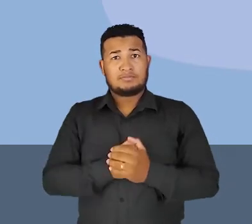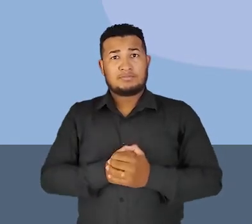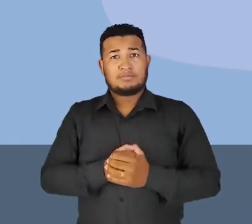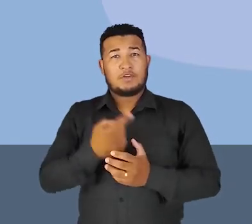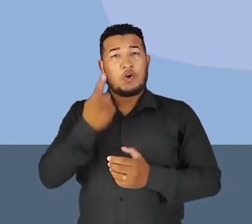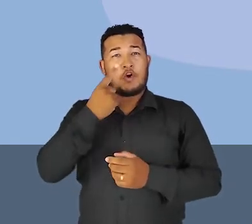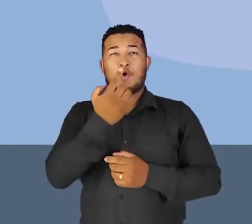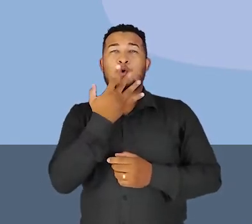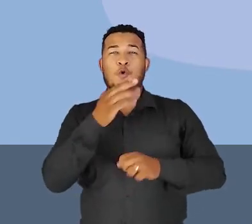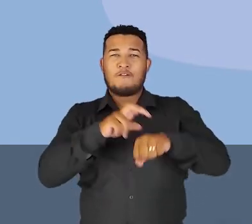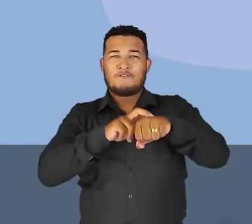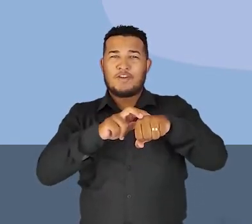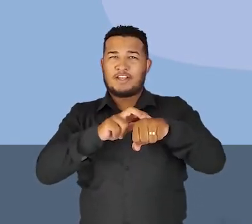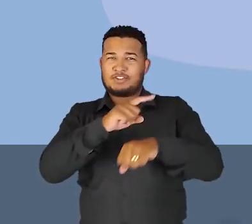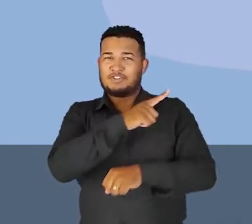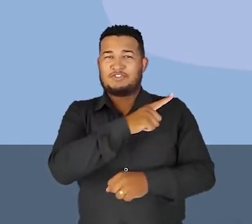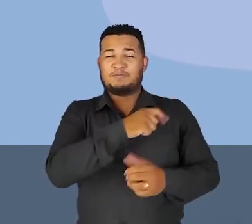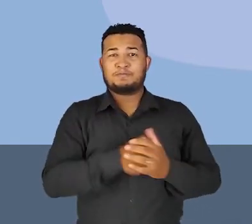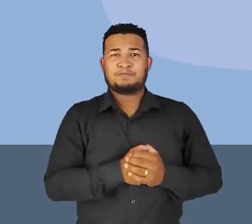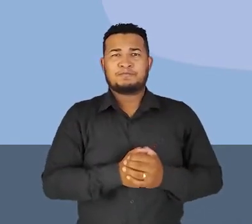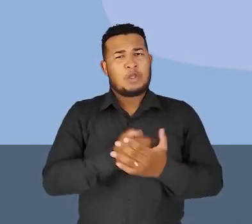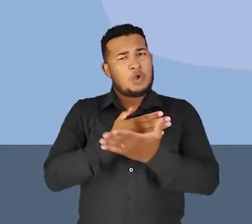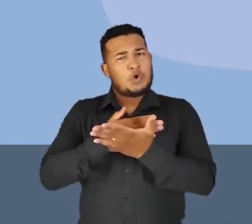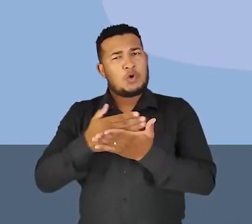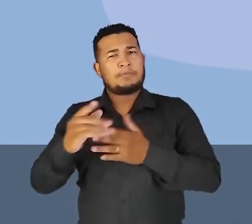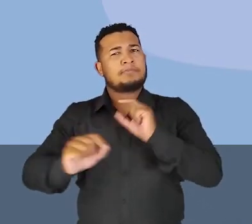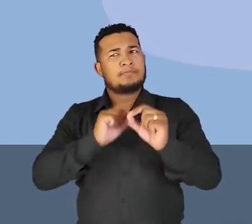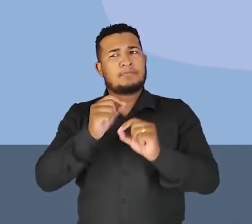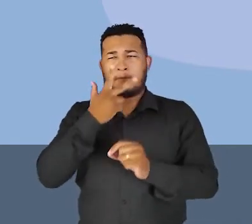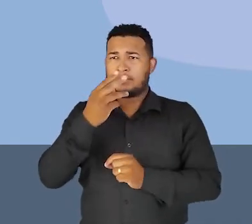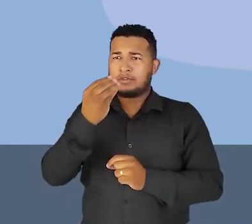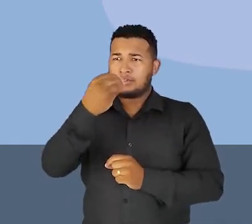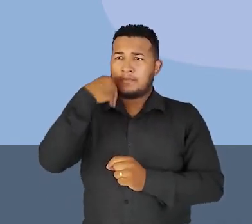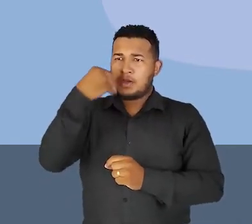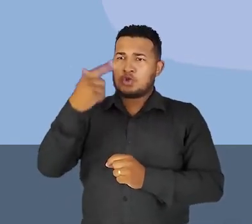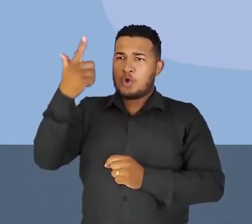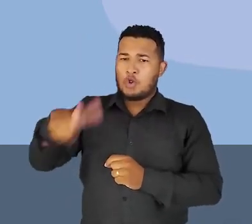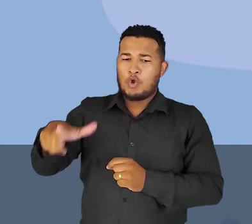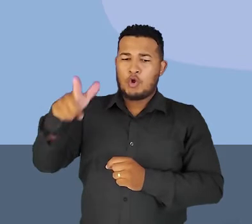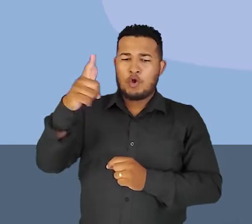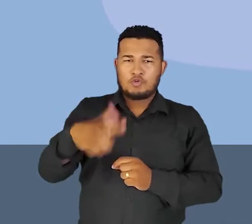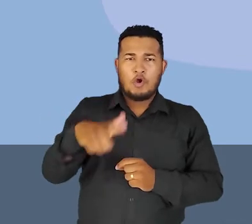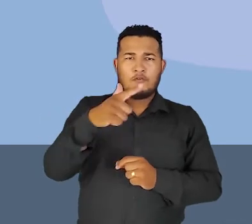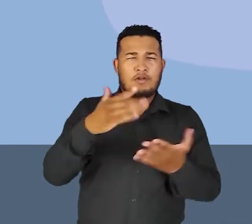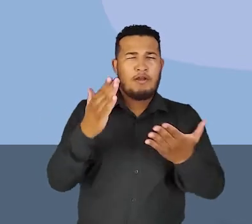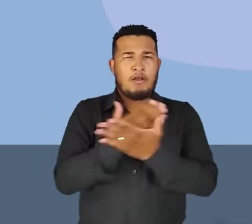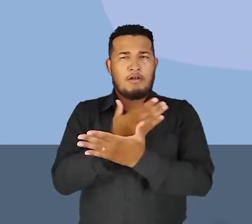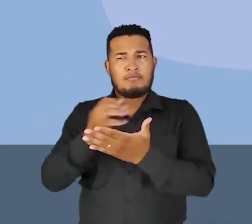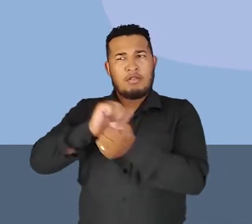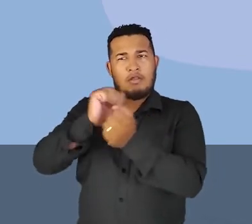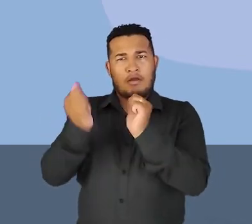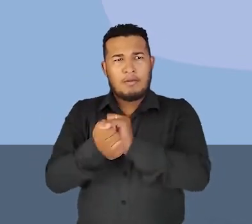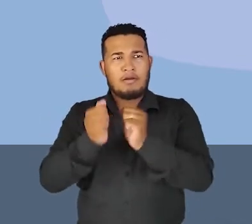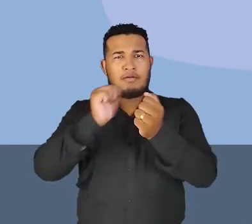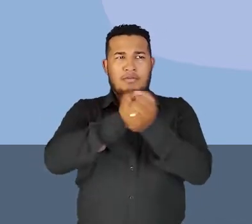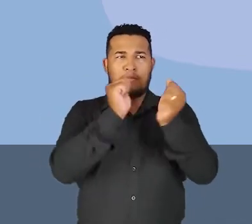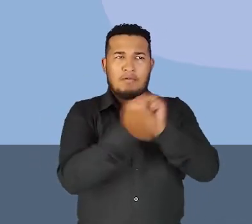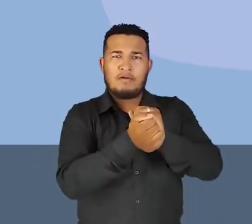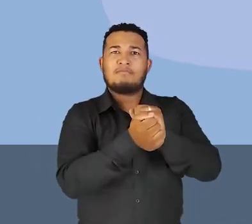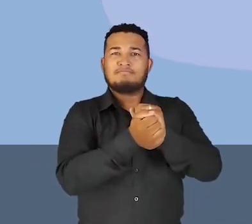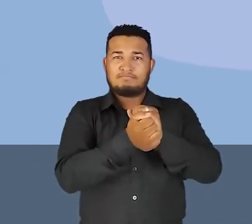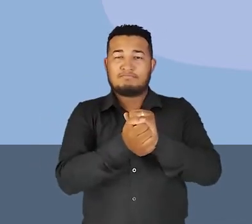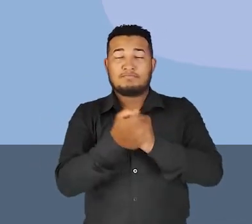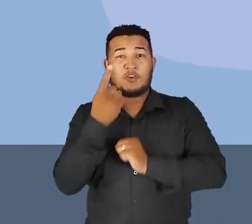verde. O que ele começou a fazer? Ele começou a repetir a experiência fazendo algumas modificações. Vamos ver esse